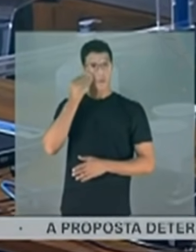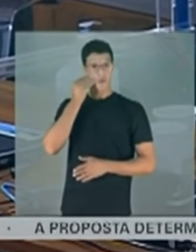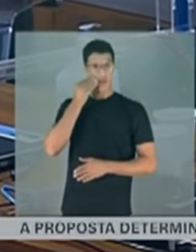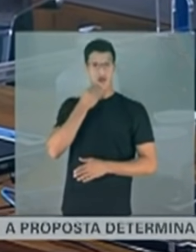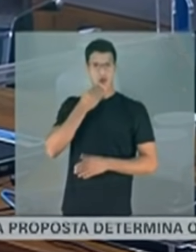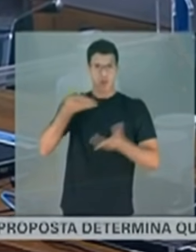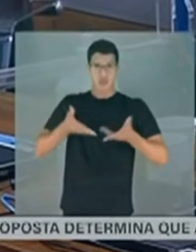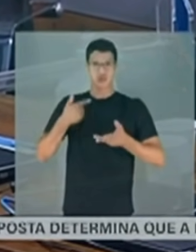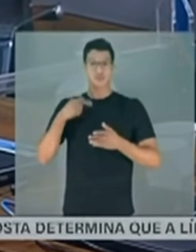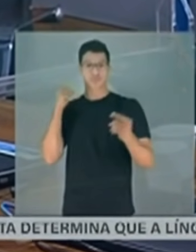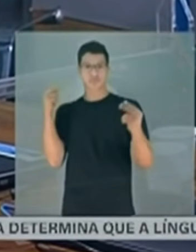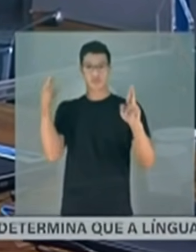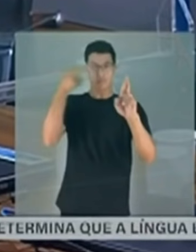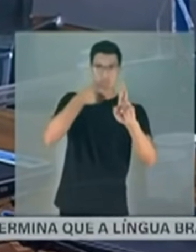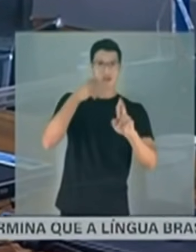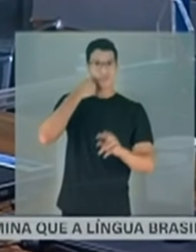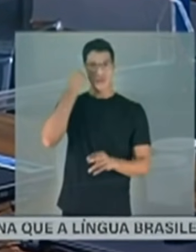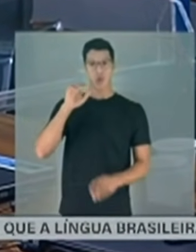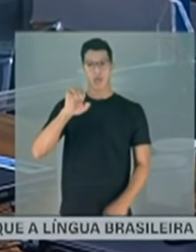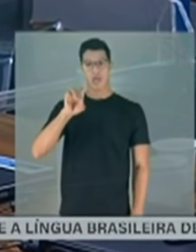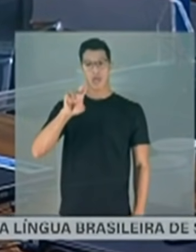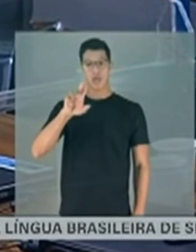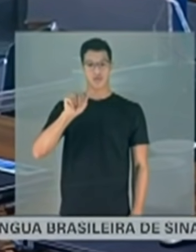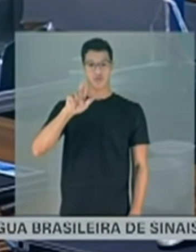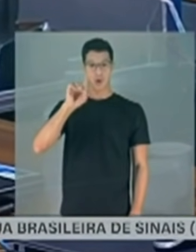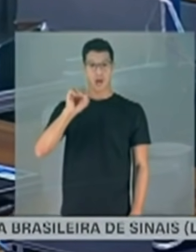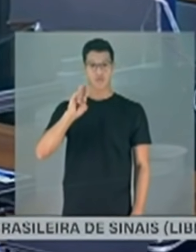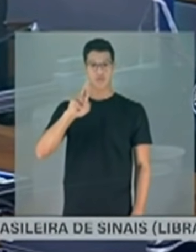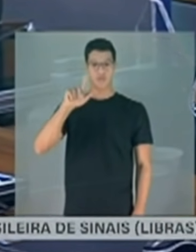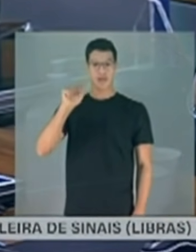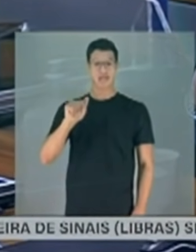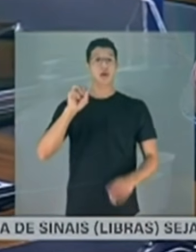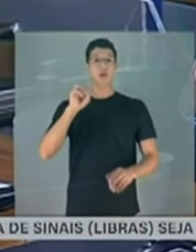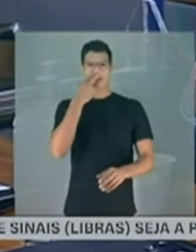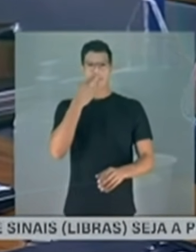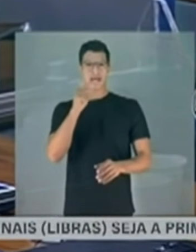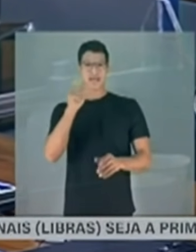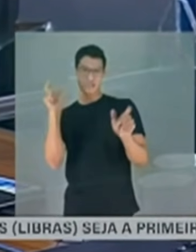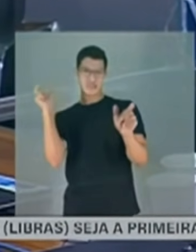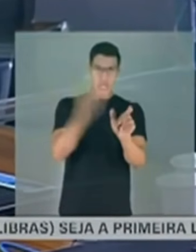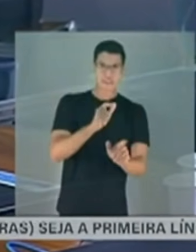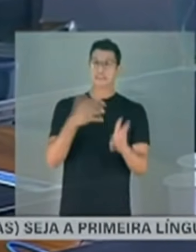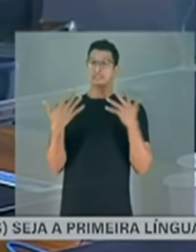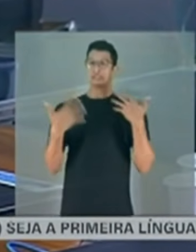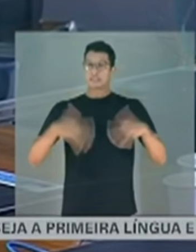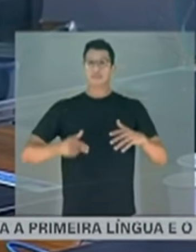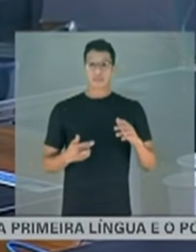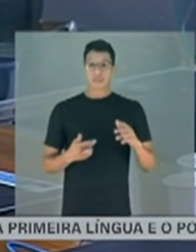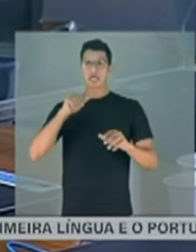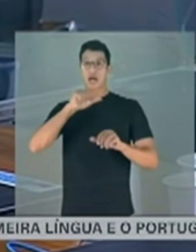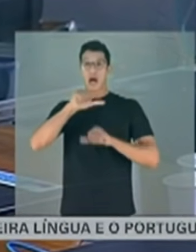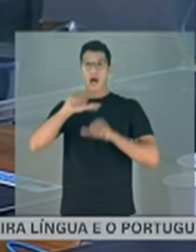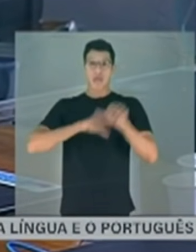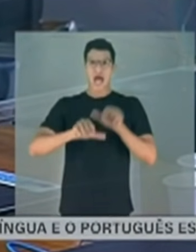Vossa Excelência, ao senador Eduardo Braga, quase que fazendo ameaças, né? De alterar